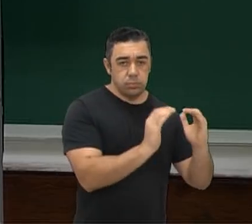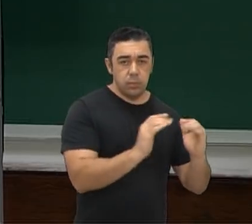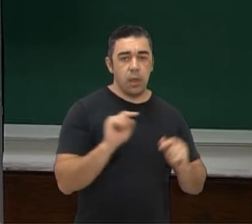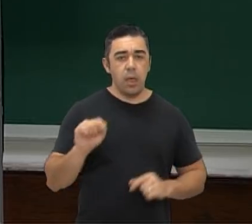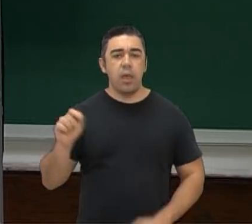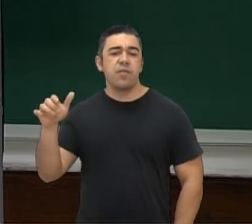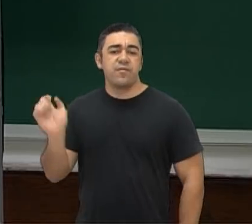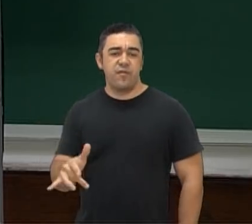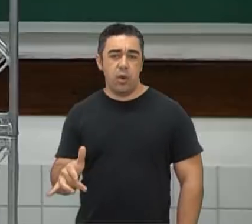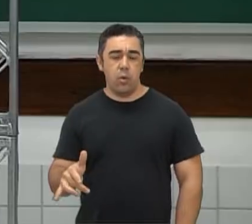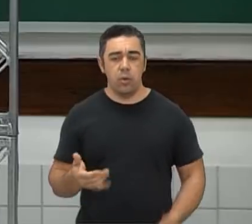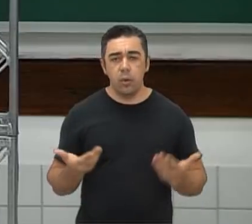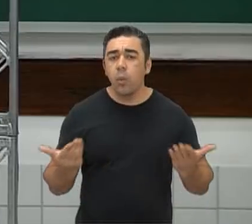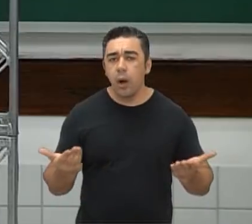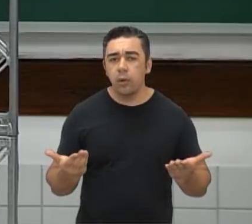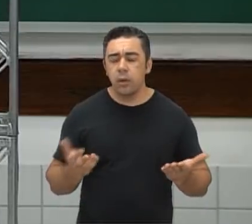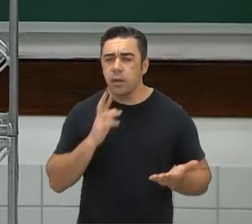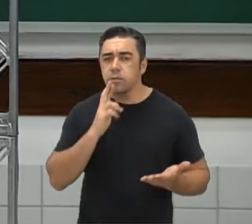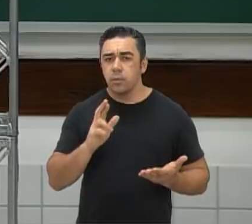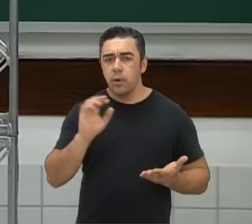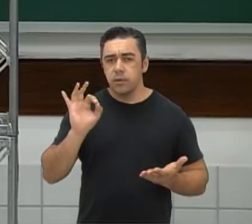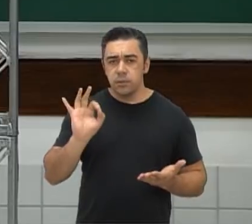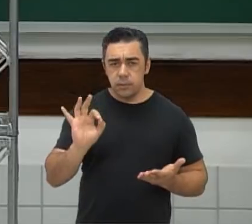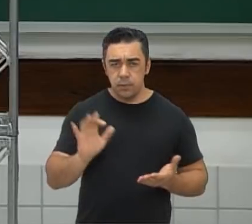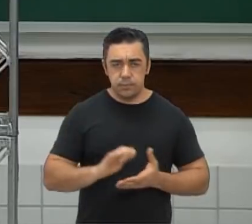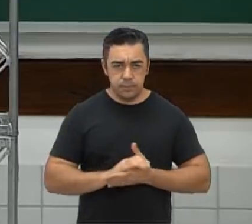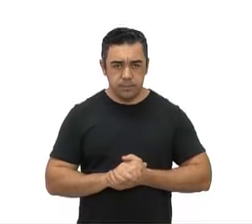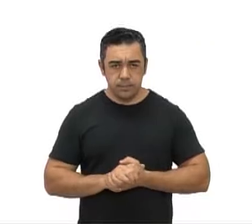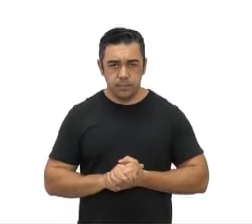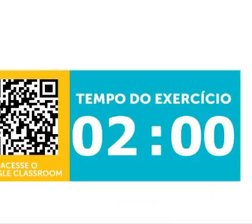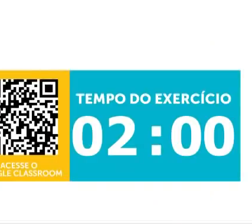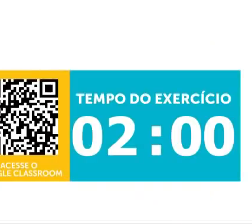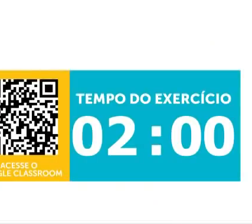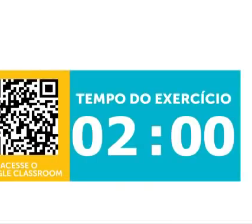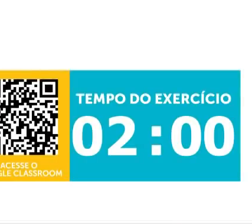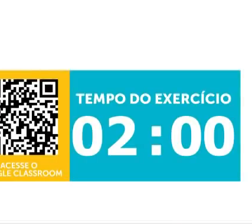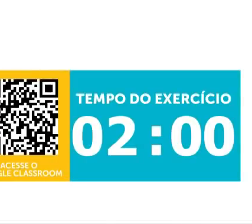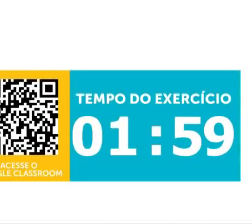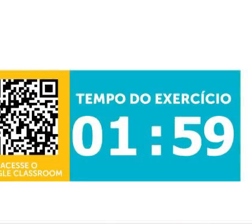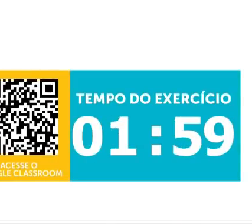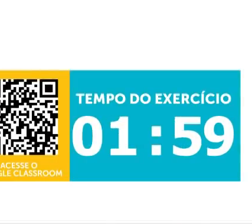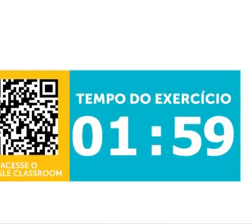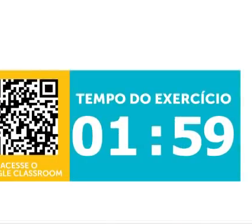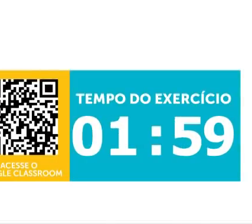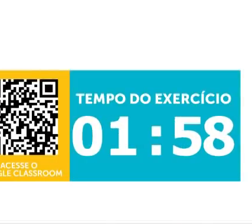de inferioridade. Marquem uma das alternativas.